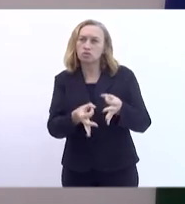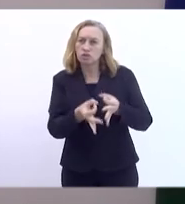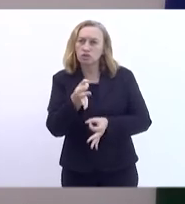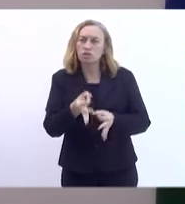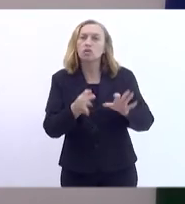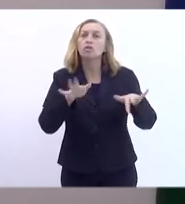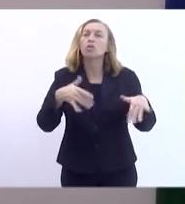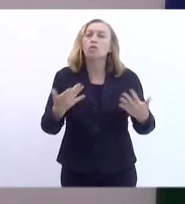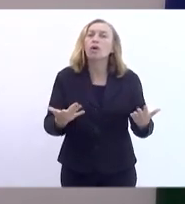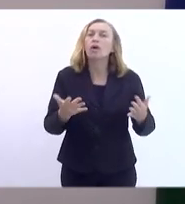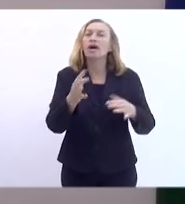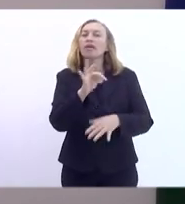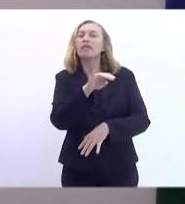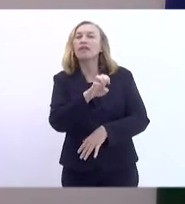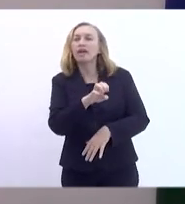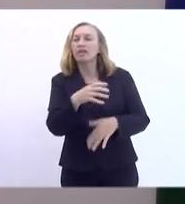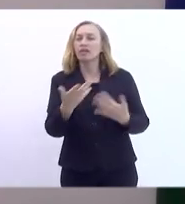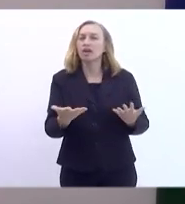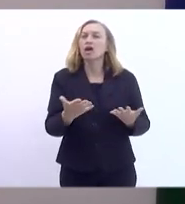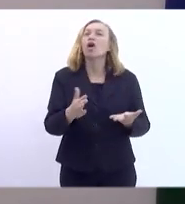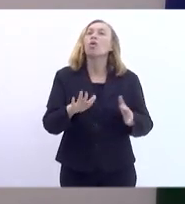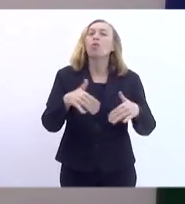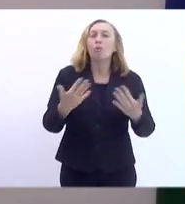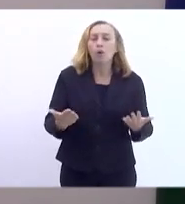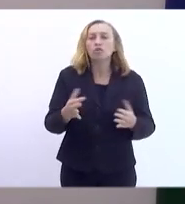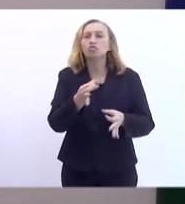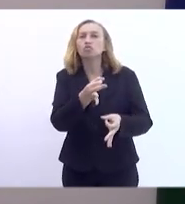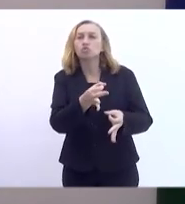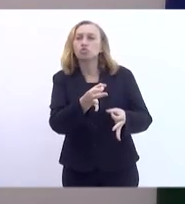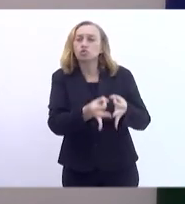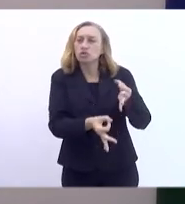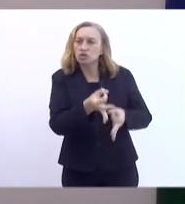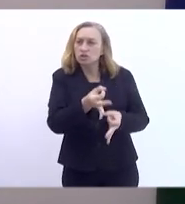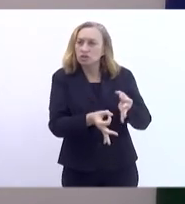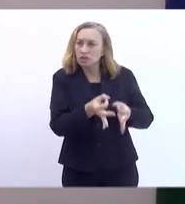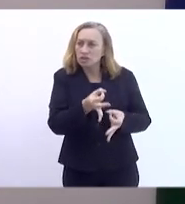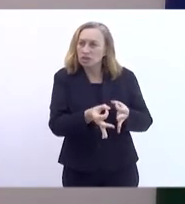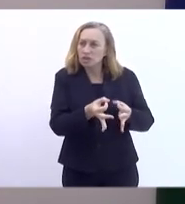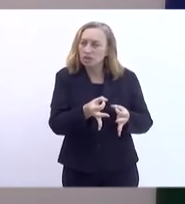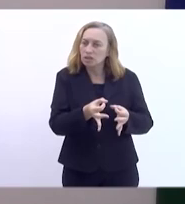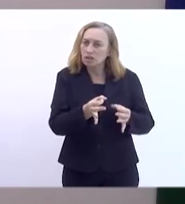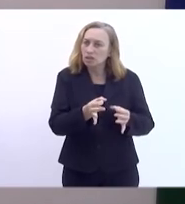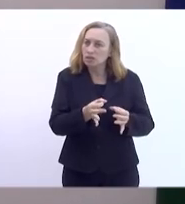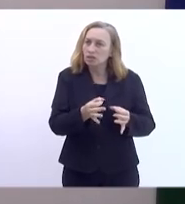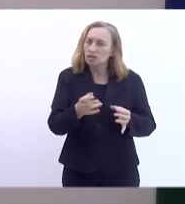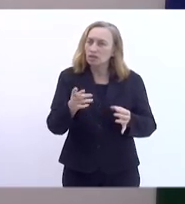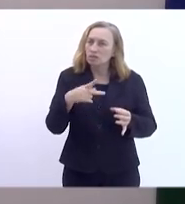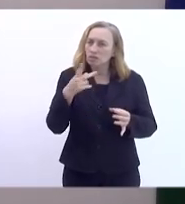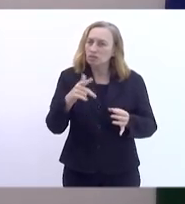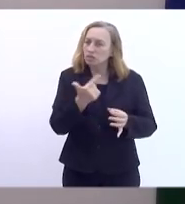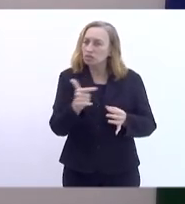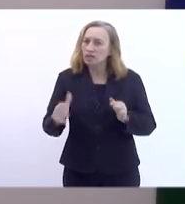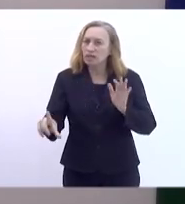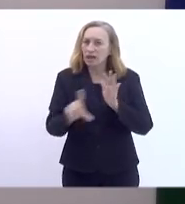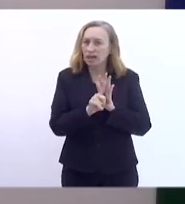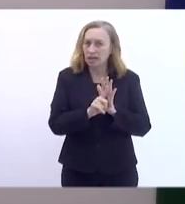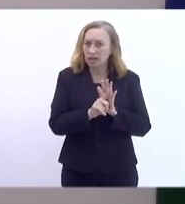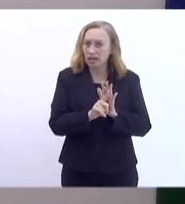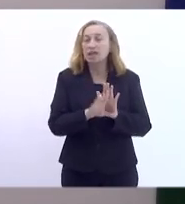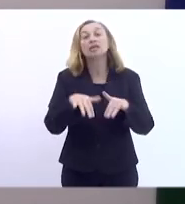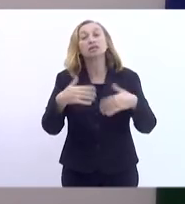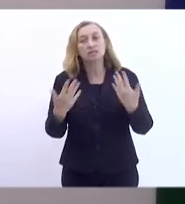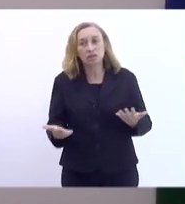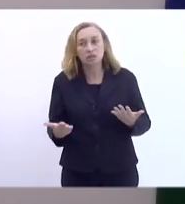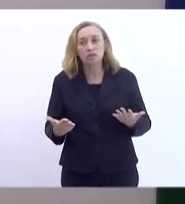Qual é a tese é que quando judiciário deu essa manifestação não havia nossa lei tá